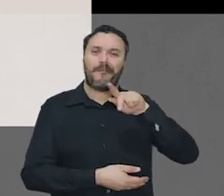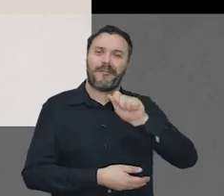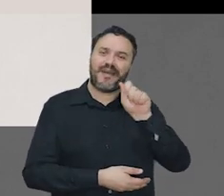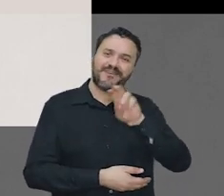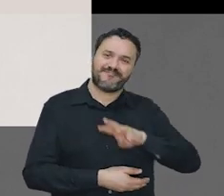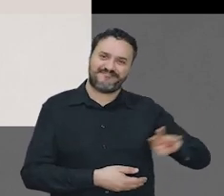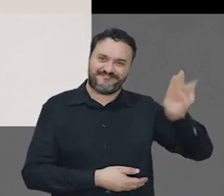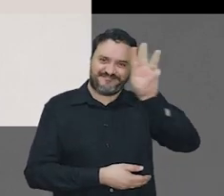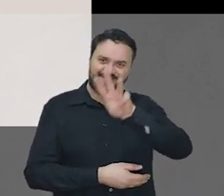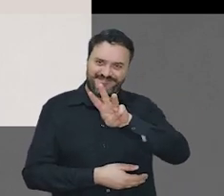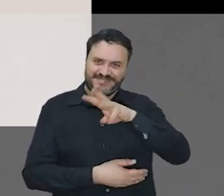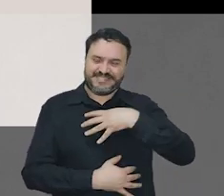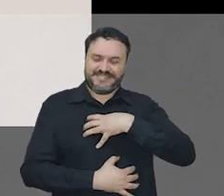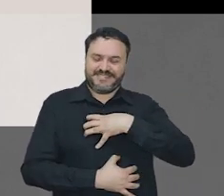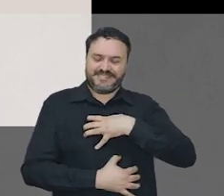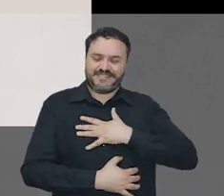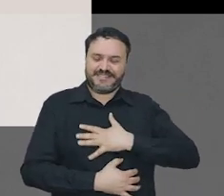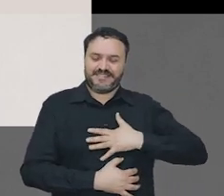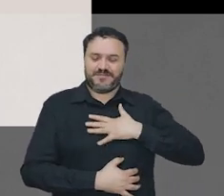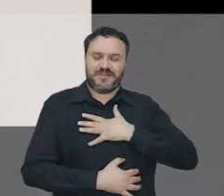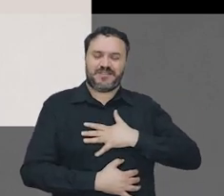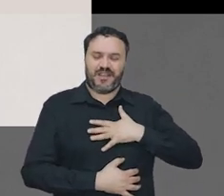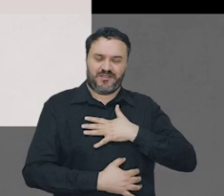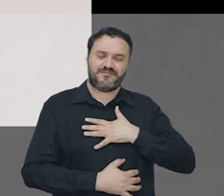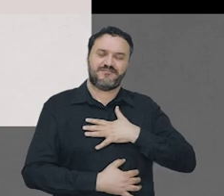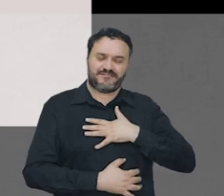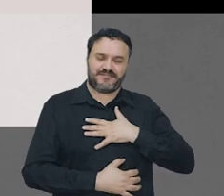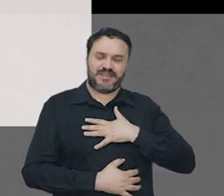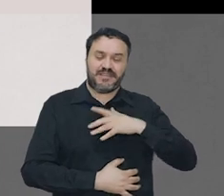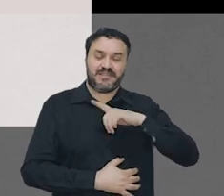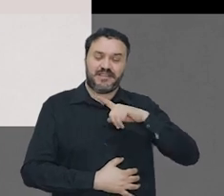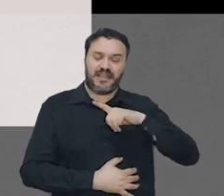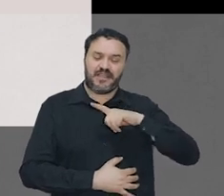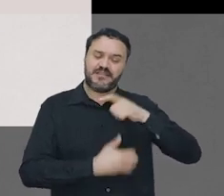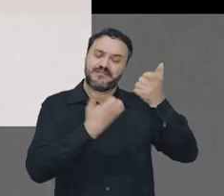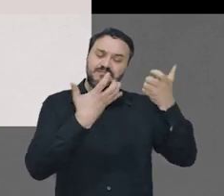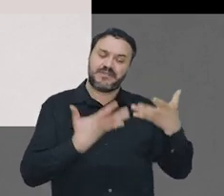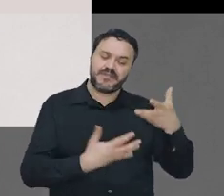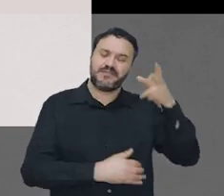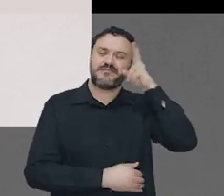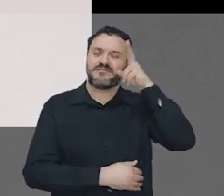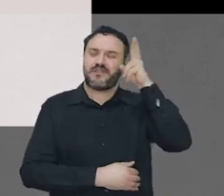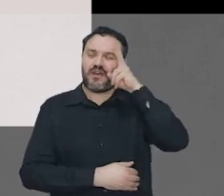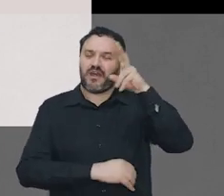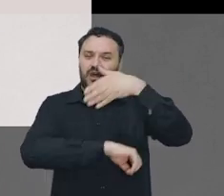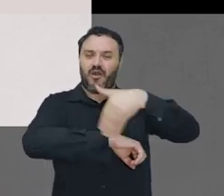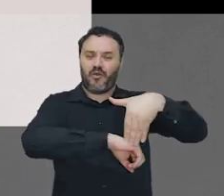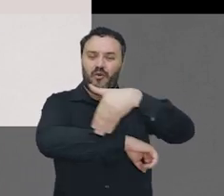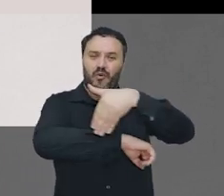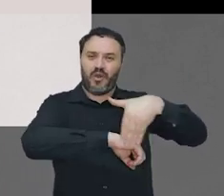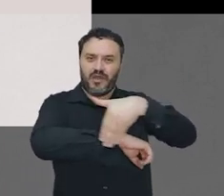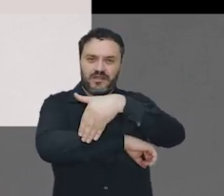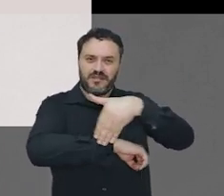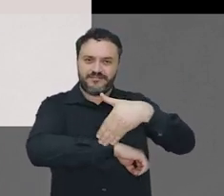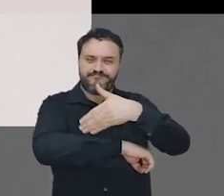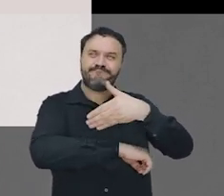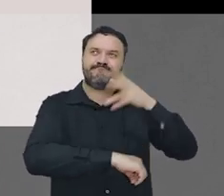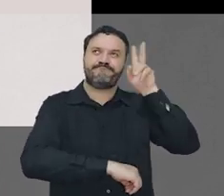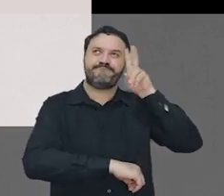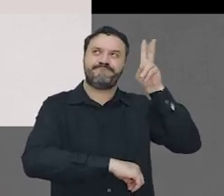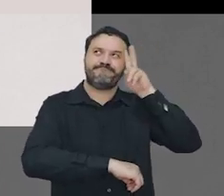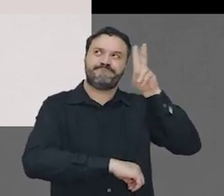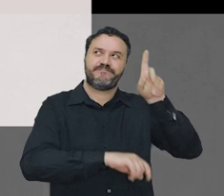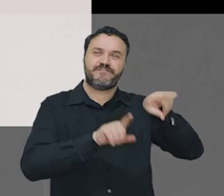Idiaba Chego, através de suas memórias, passeia pelas ruas de Mogadishu, na Somália, e de Roma,